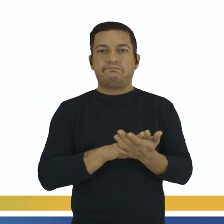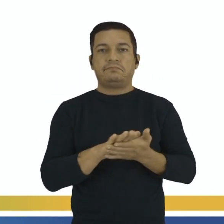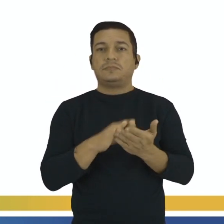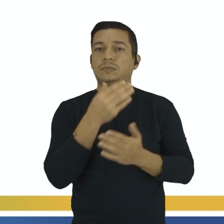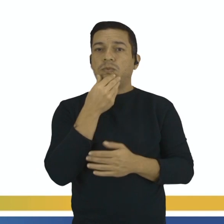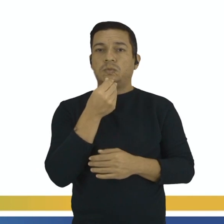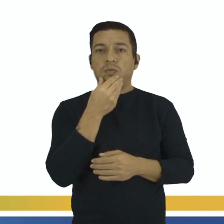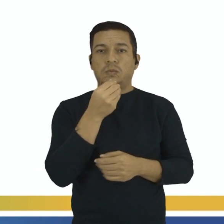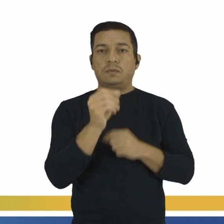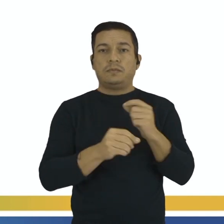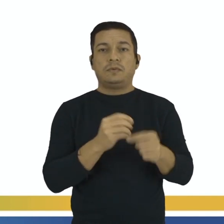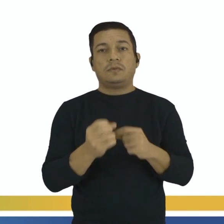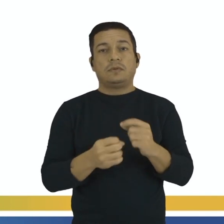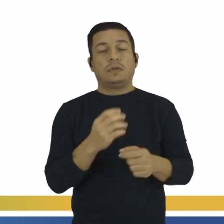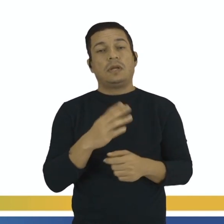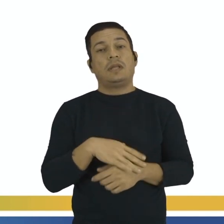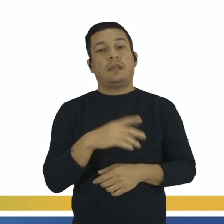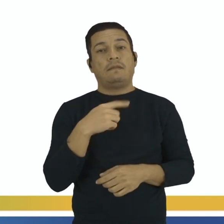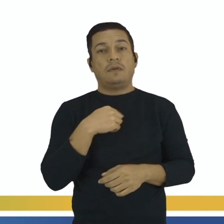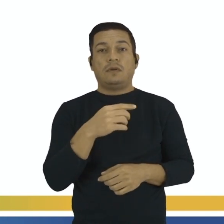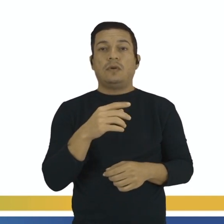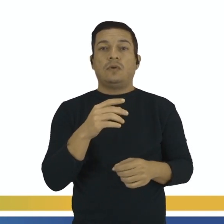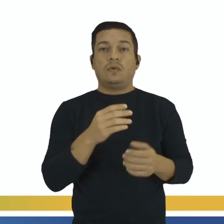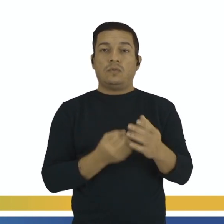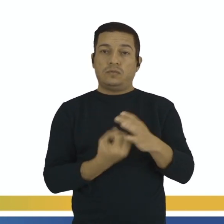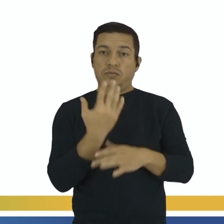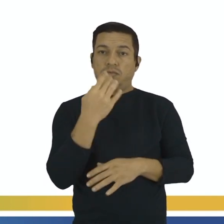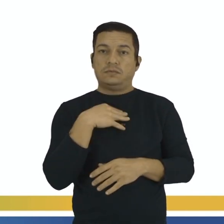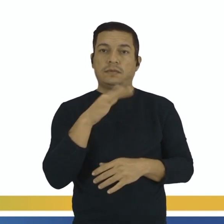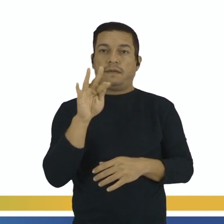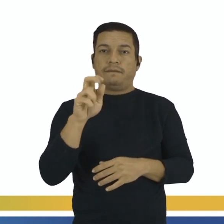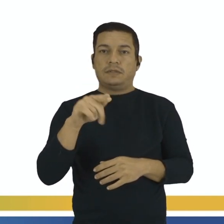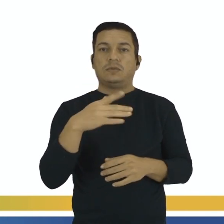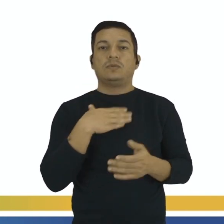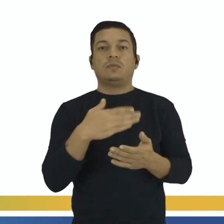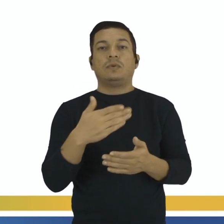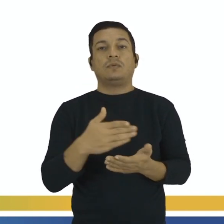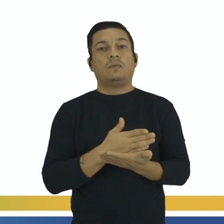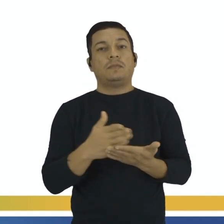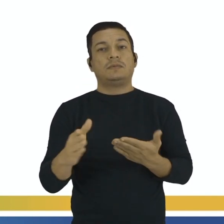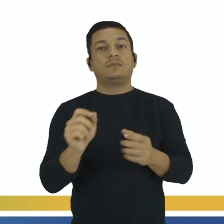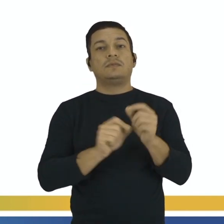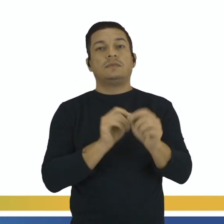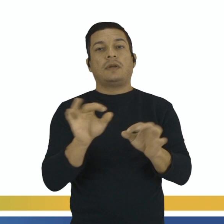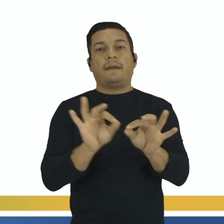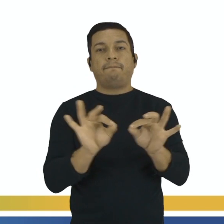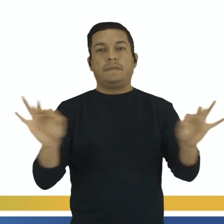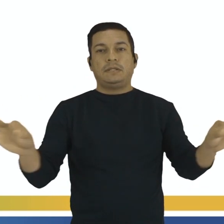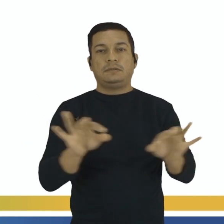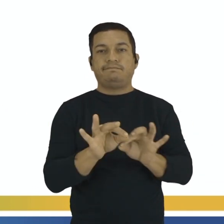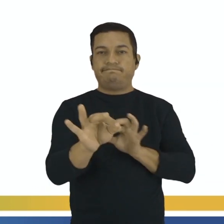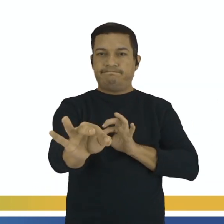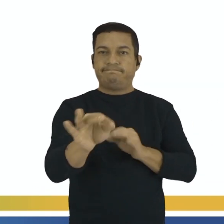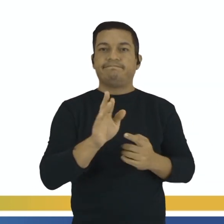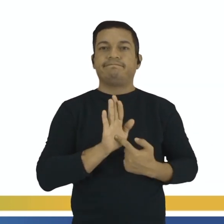homem introduziu o uso das frações quando começou a medir e representar